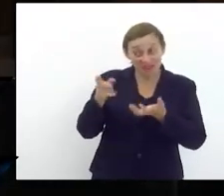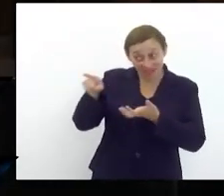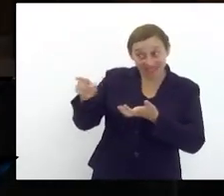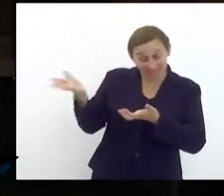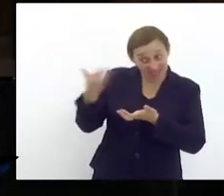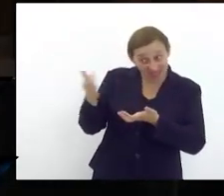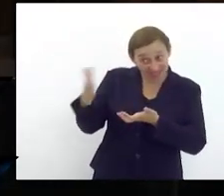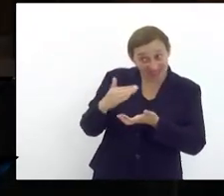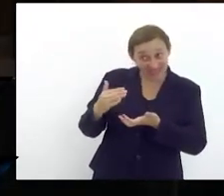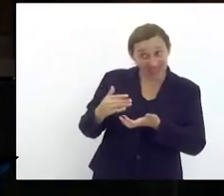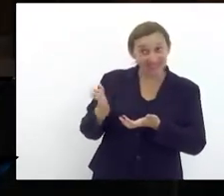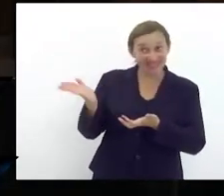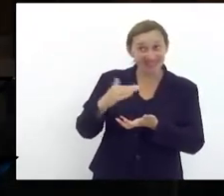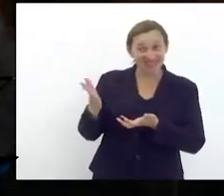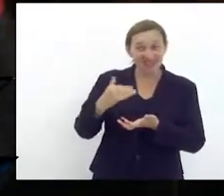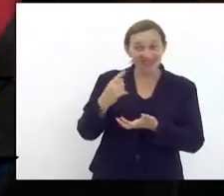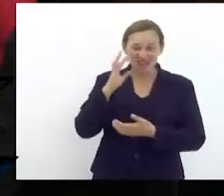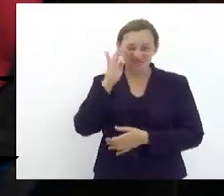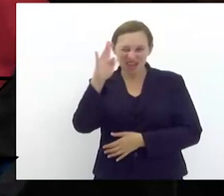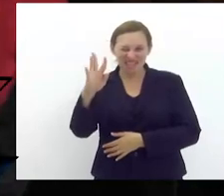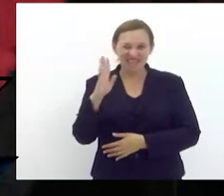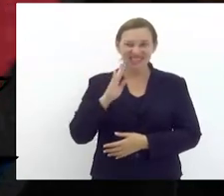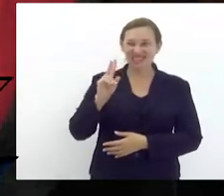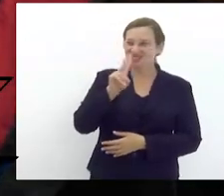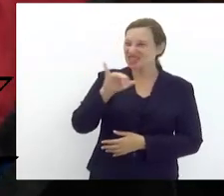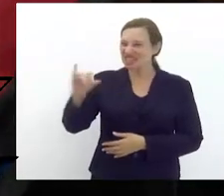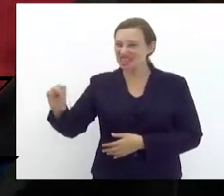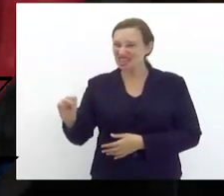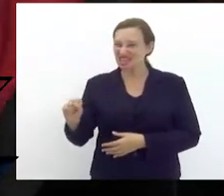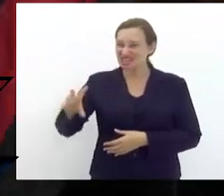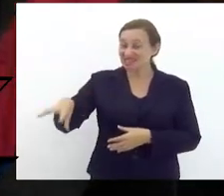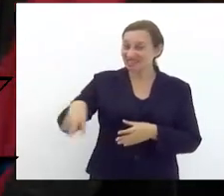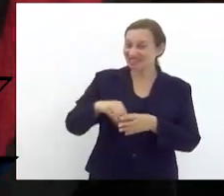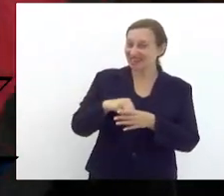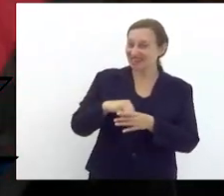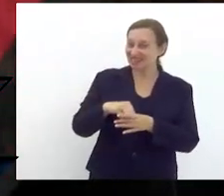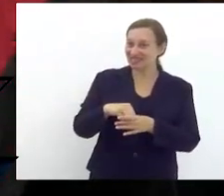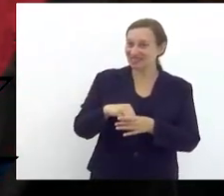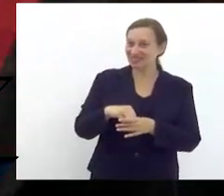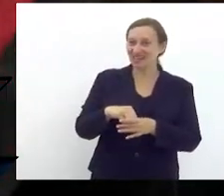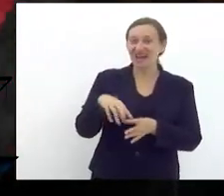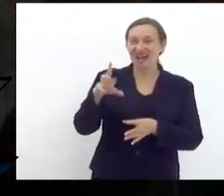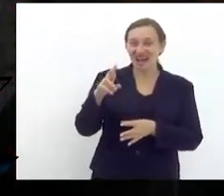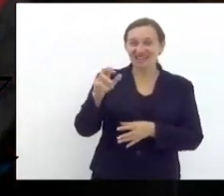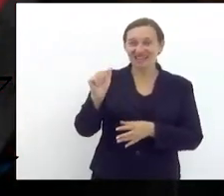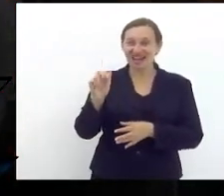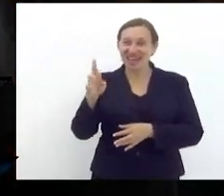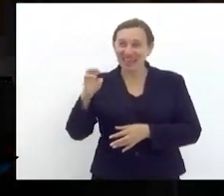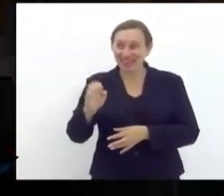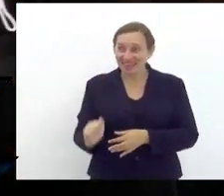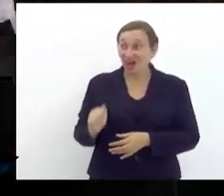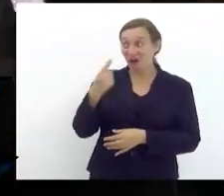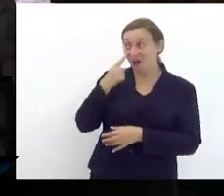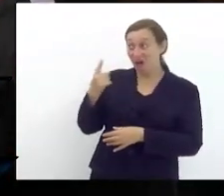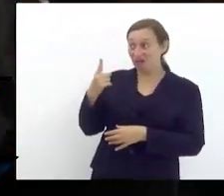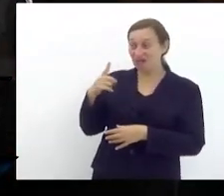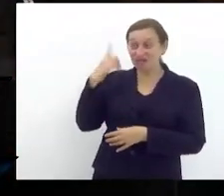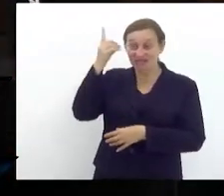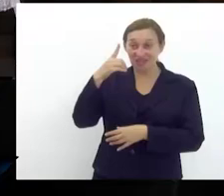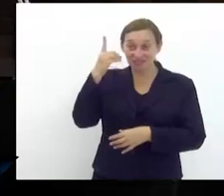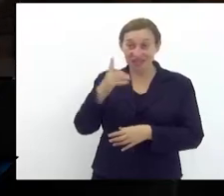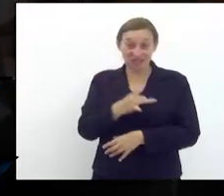não queria Imagina ele lá já pensou ele arrascaeta até os deputados aqui ó